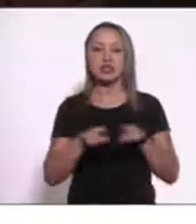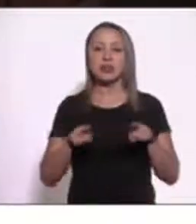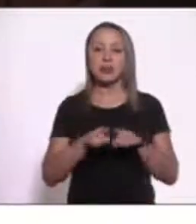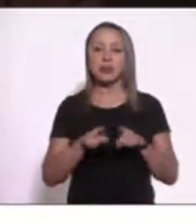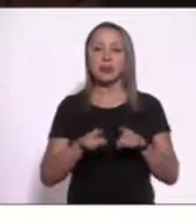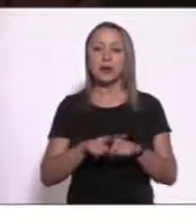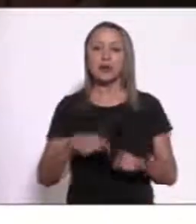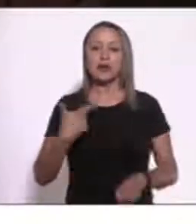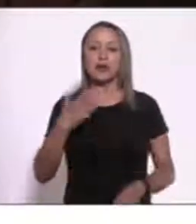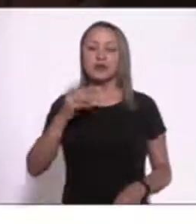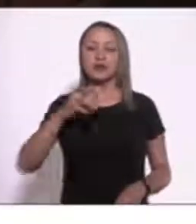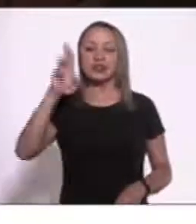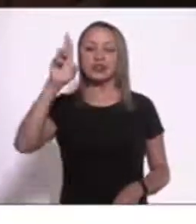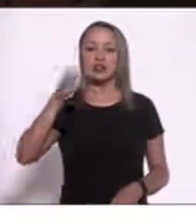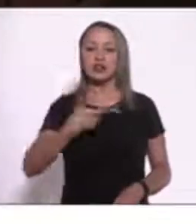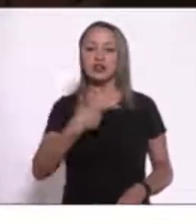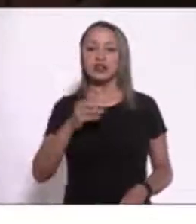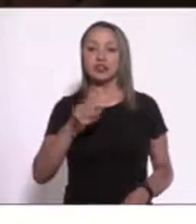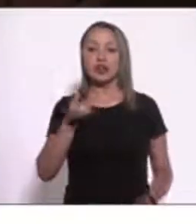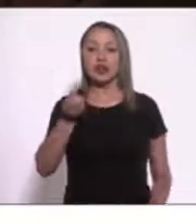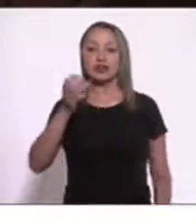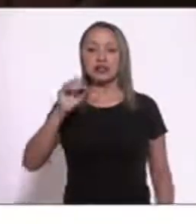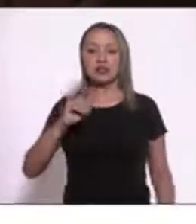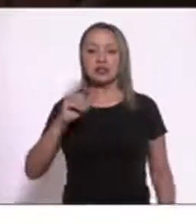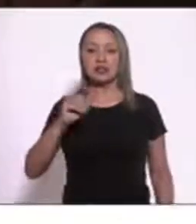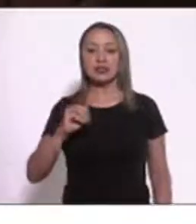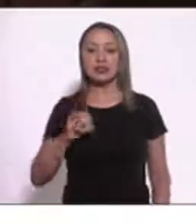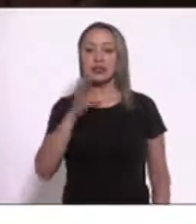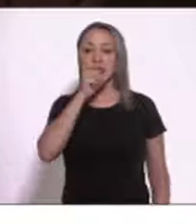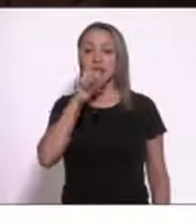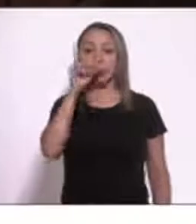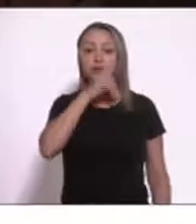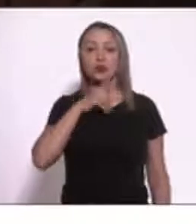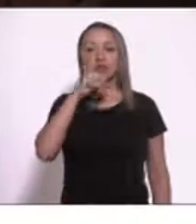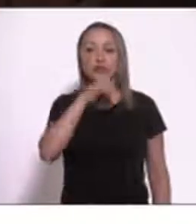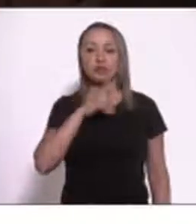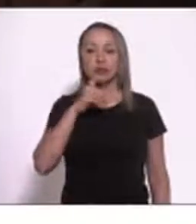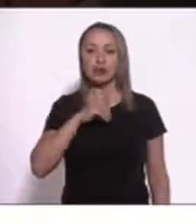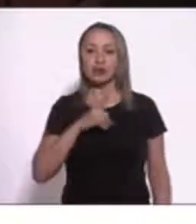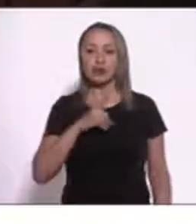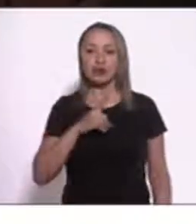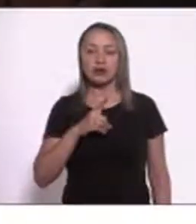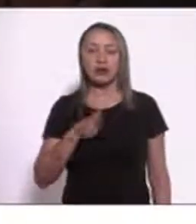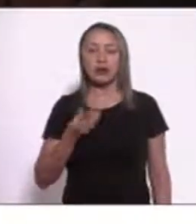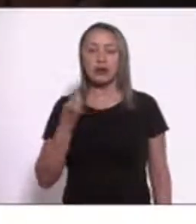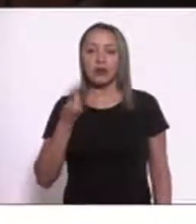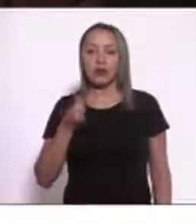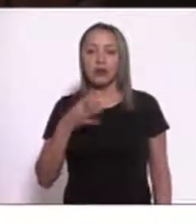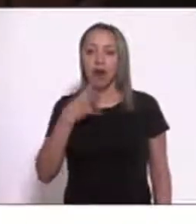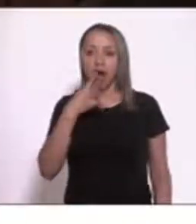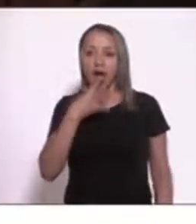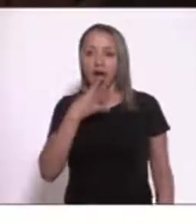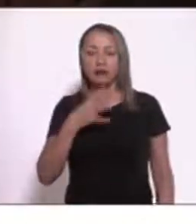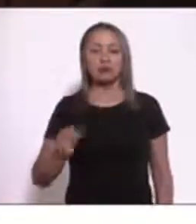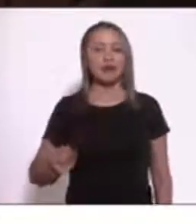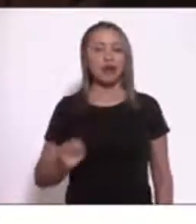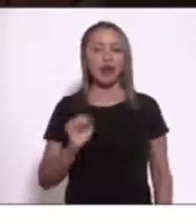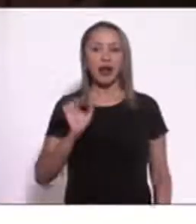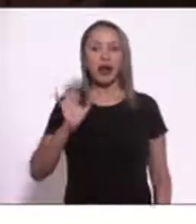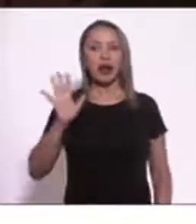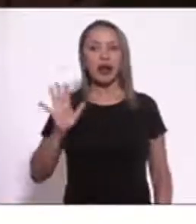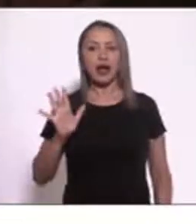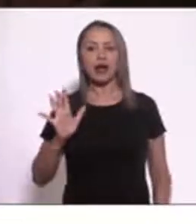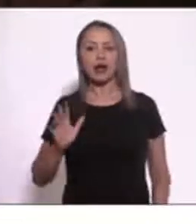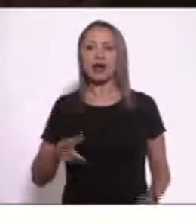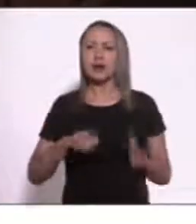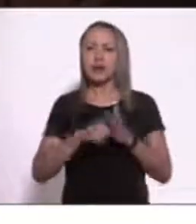inacreditáveis R$ 20,60 nos fins de semana e feriados para cada sentido. Agora eu pergunto